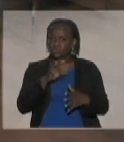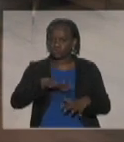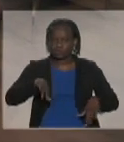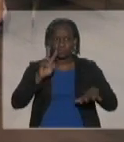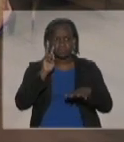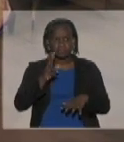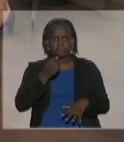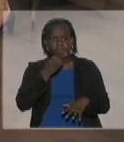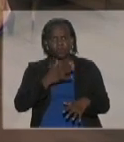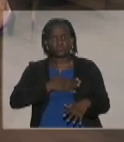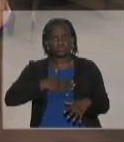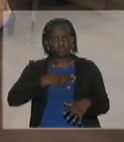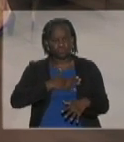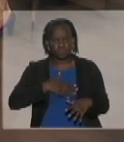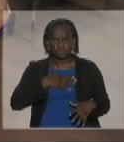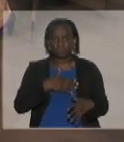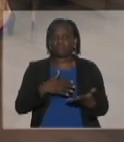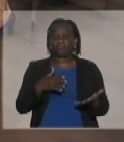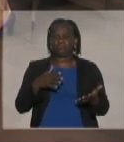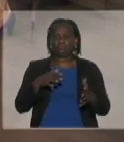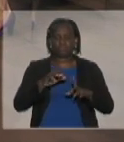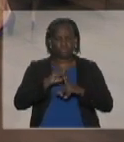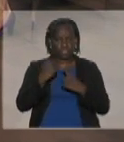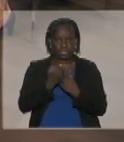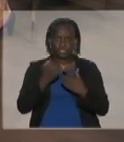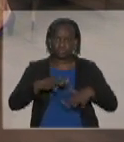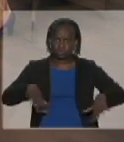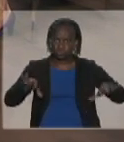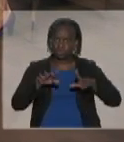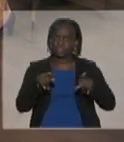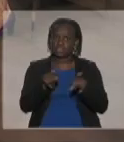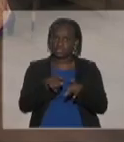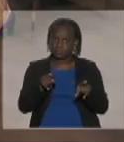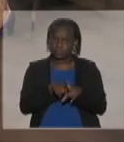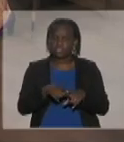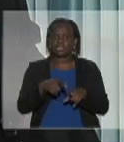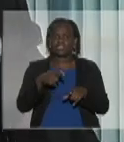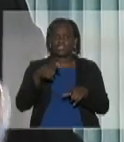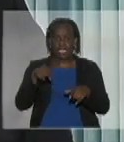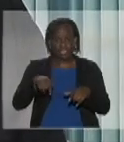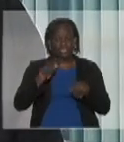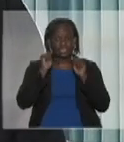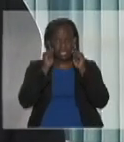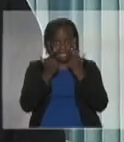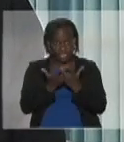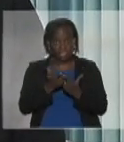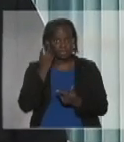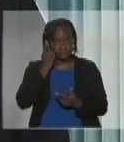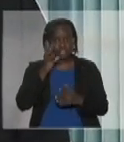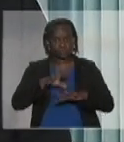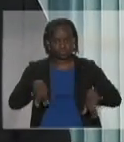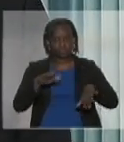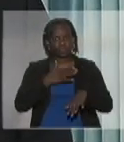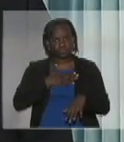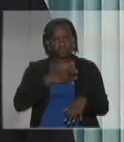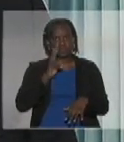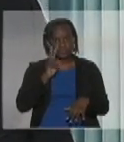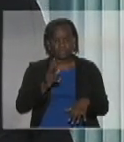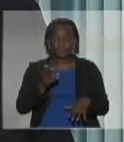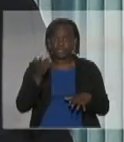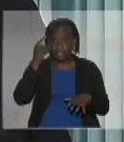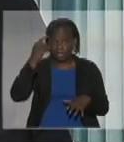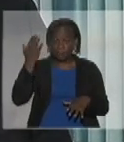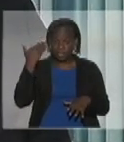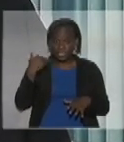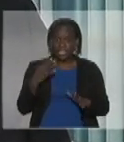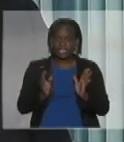muito bem vista por todos os segmentos da sociedade, inclusive por esse parlamento. Eu me lembro que, à época,